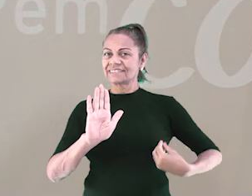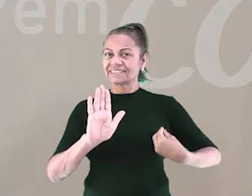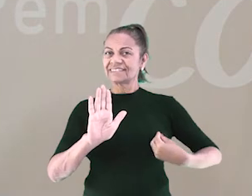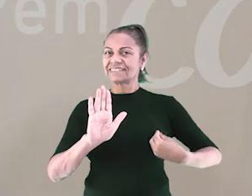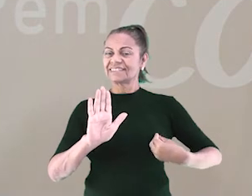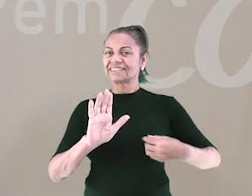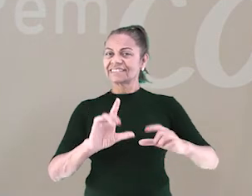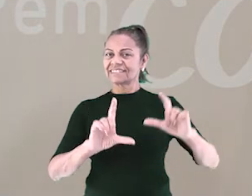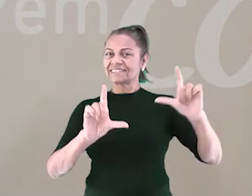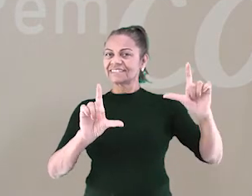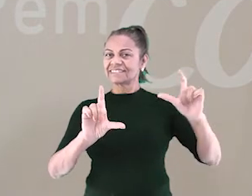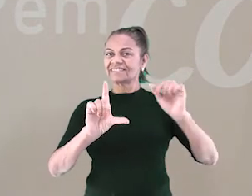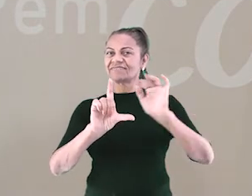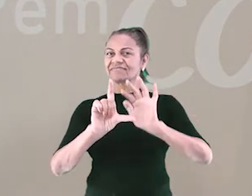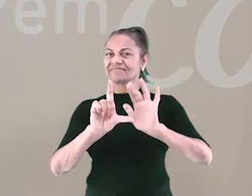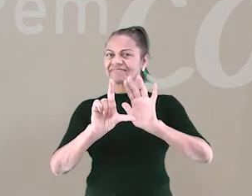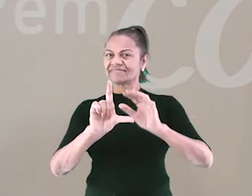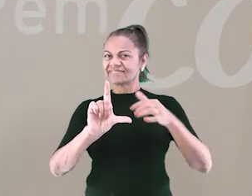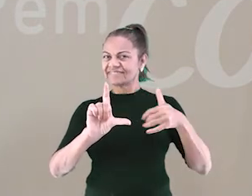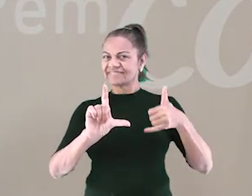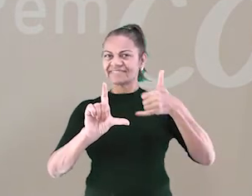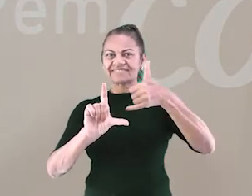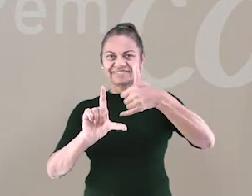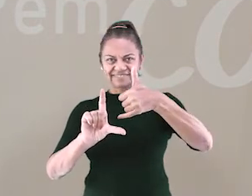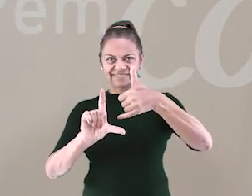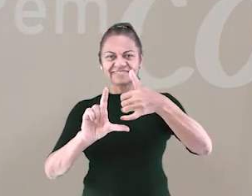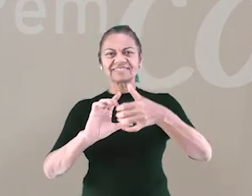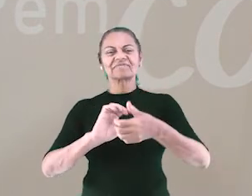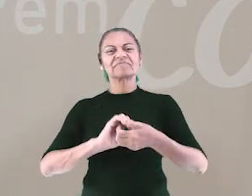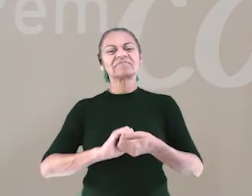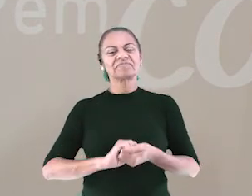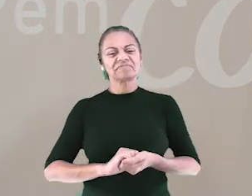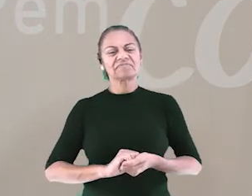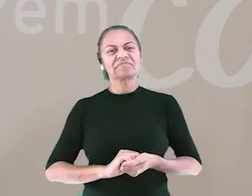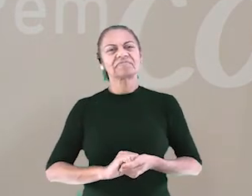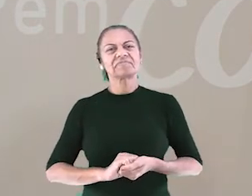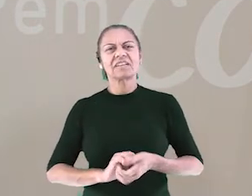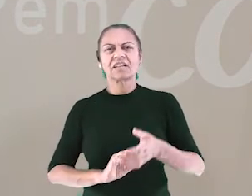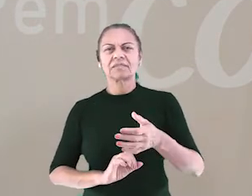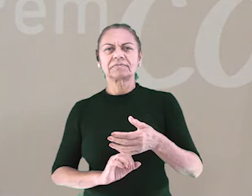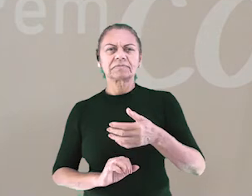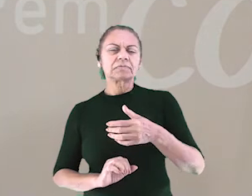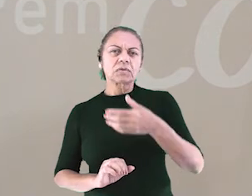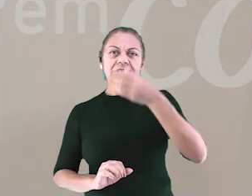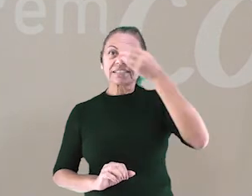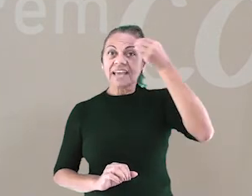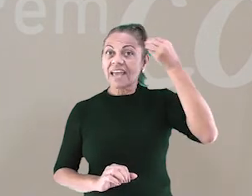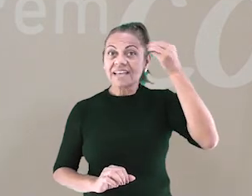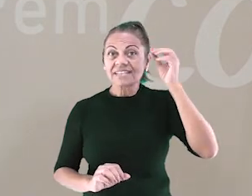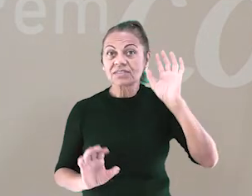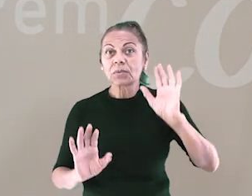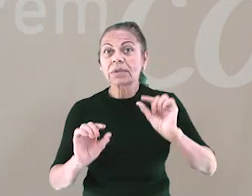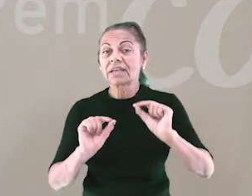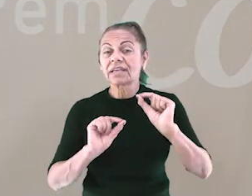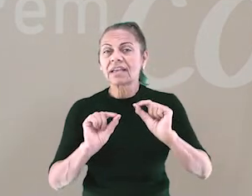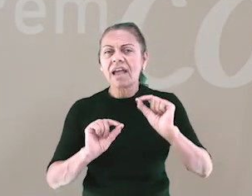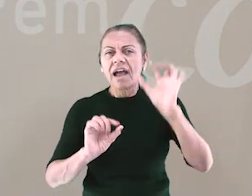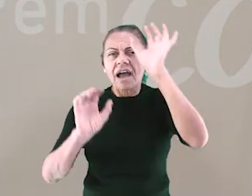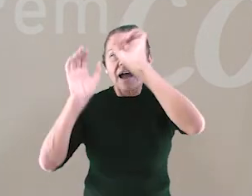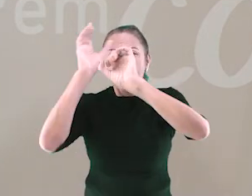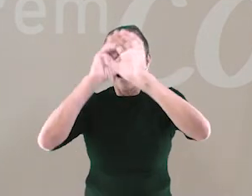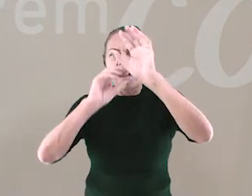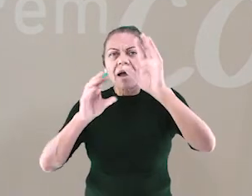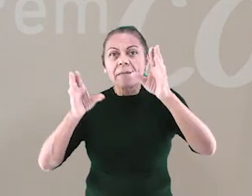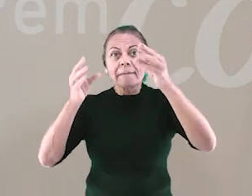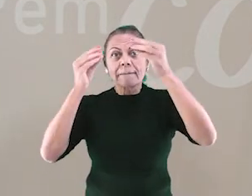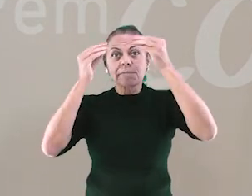então não se esqueça de confirmar sua presença. Aponte a câmera do seu celular para o QR Code que fica ao lado da tela.